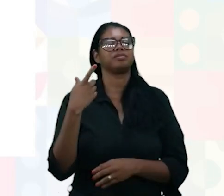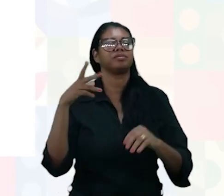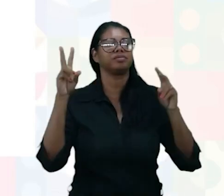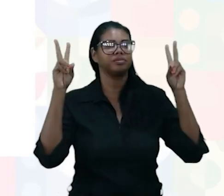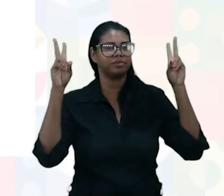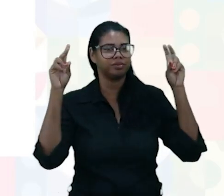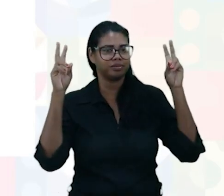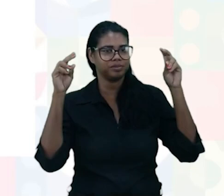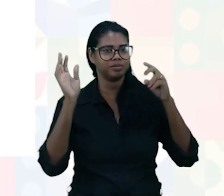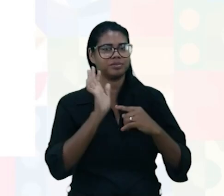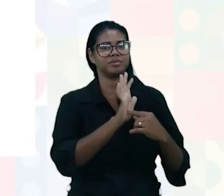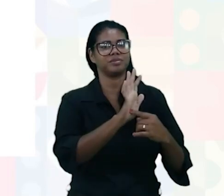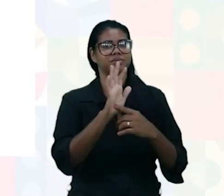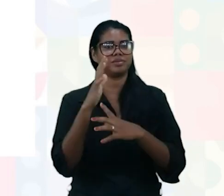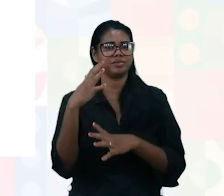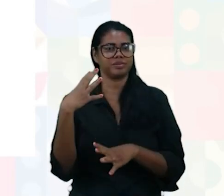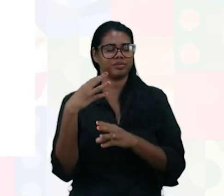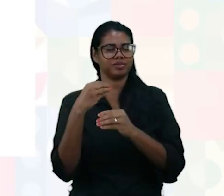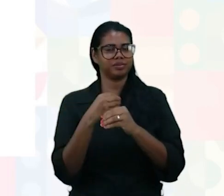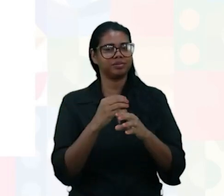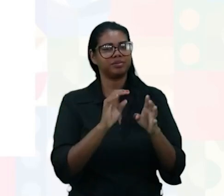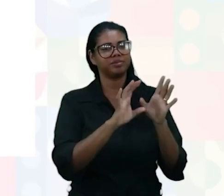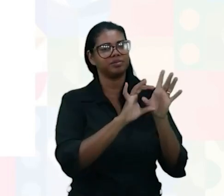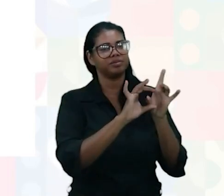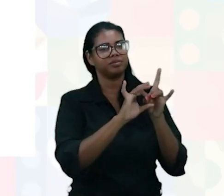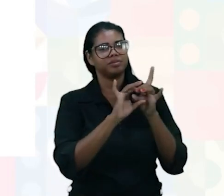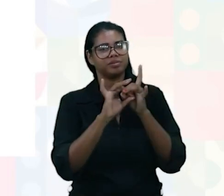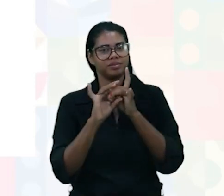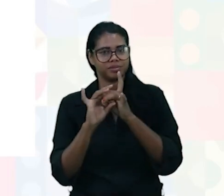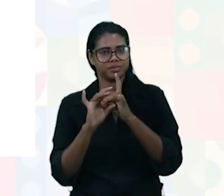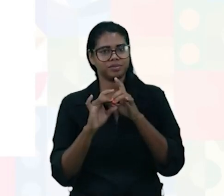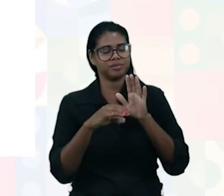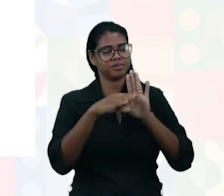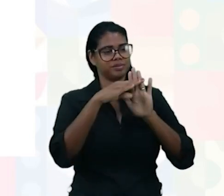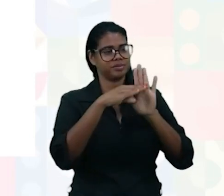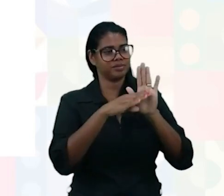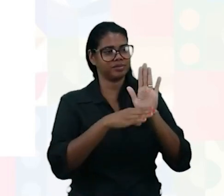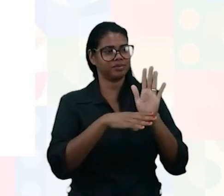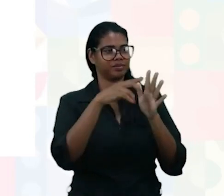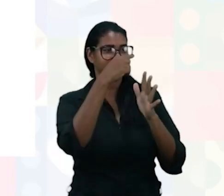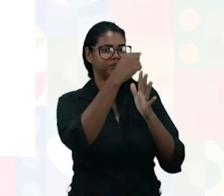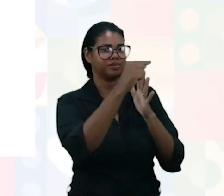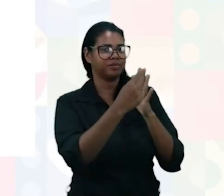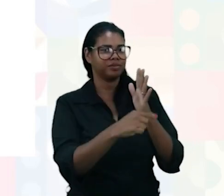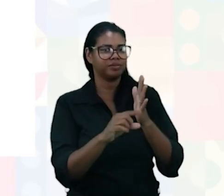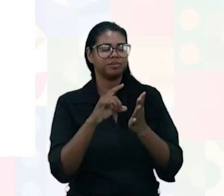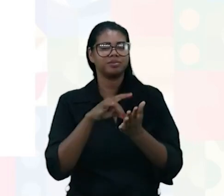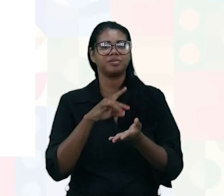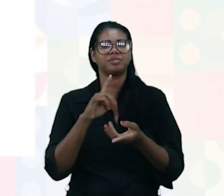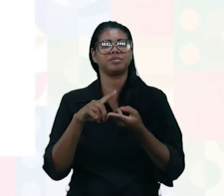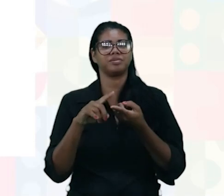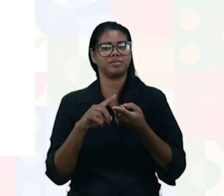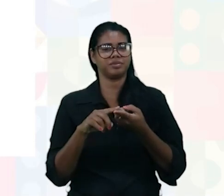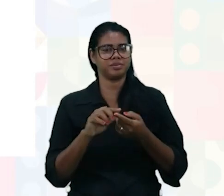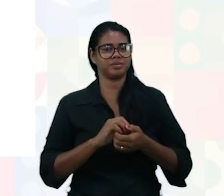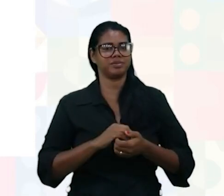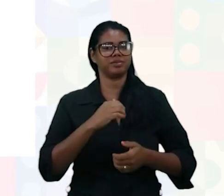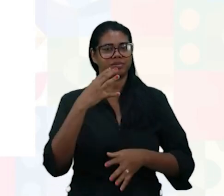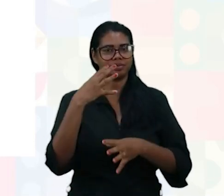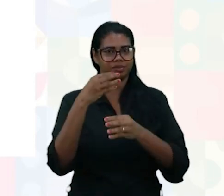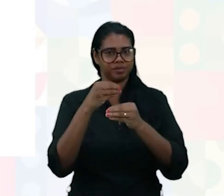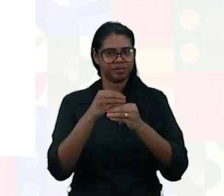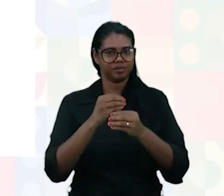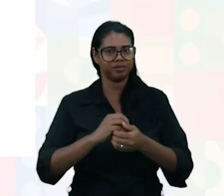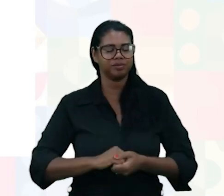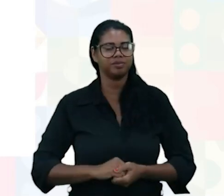na representação temática de assuntos dentro da classificação de uma forma bem completa. Então,